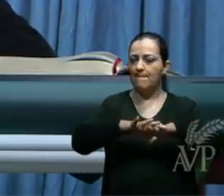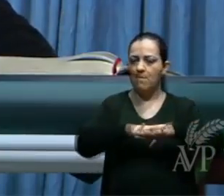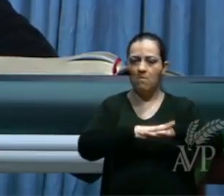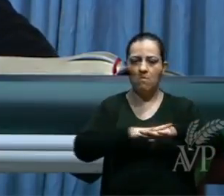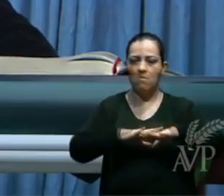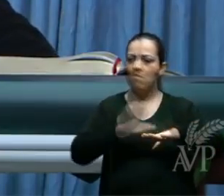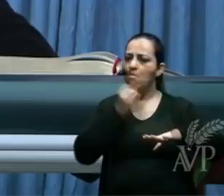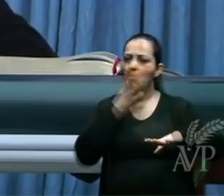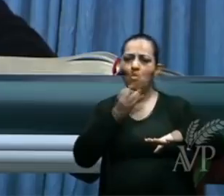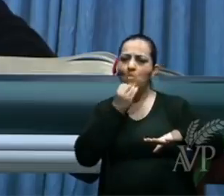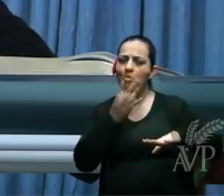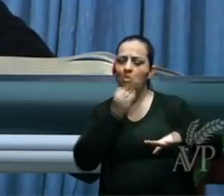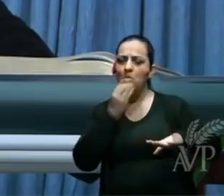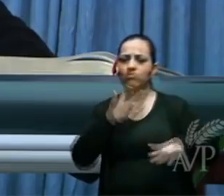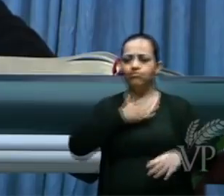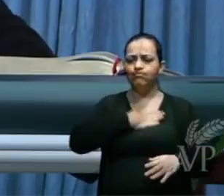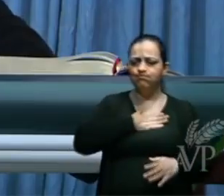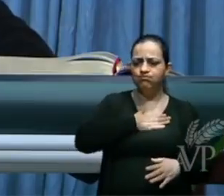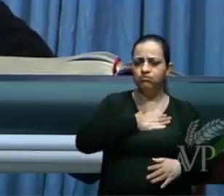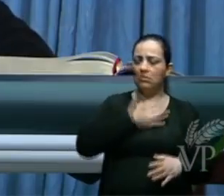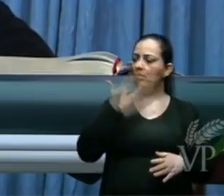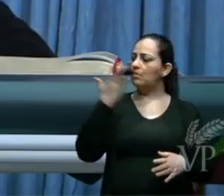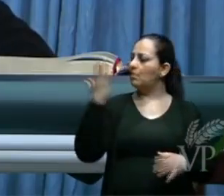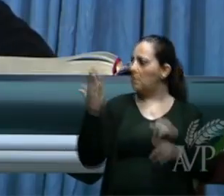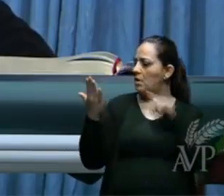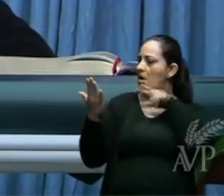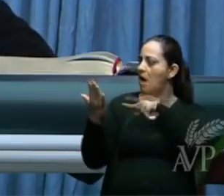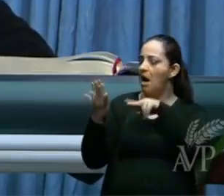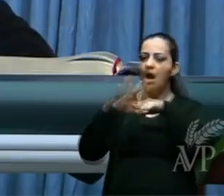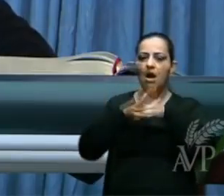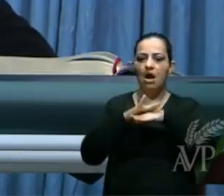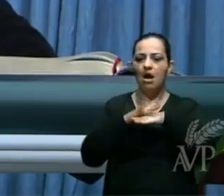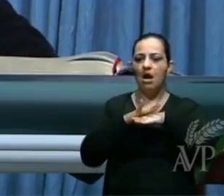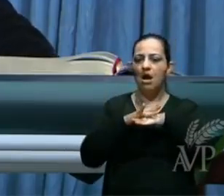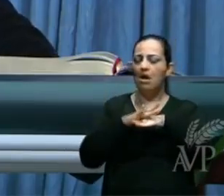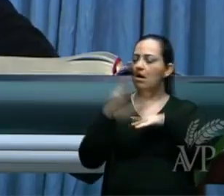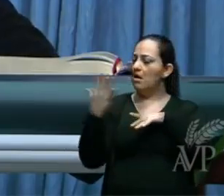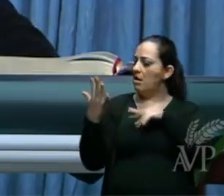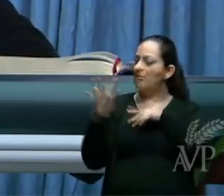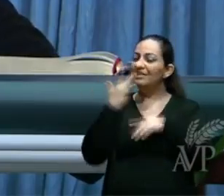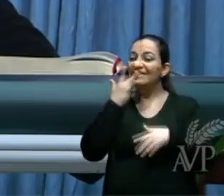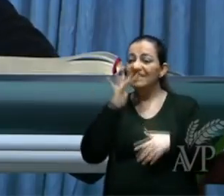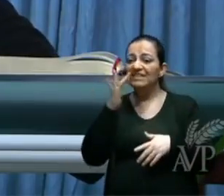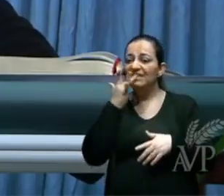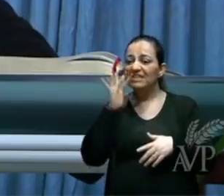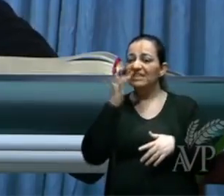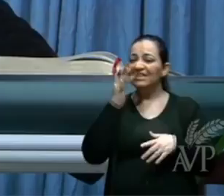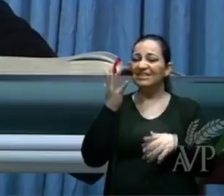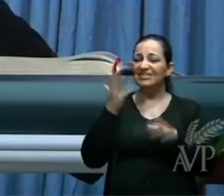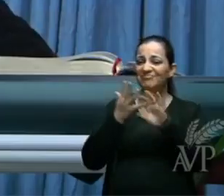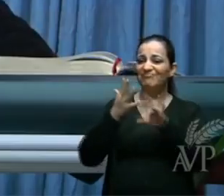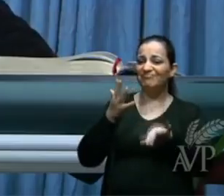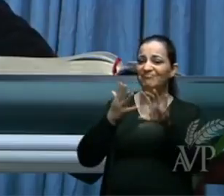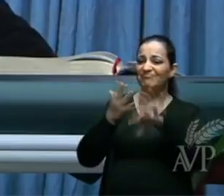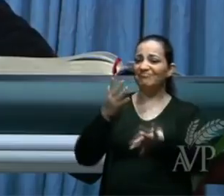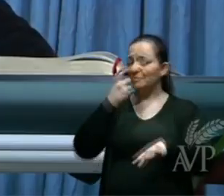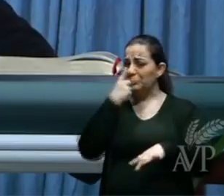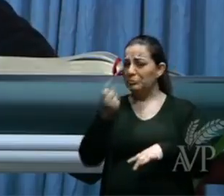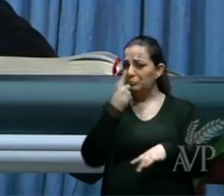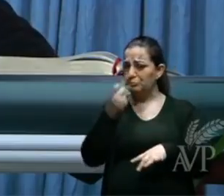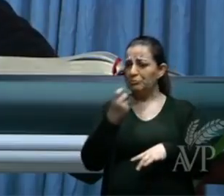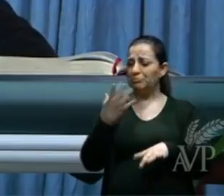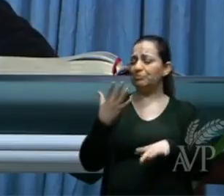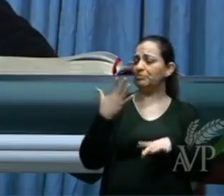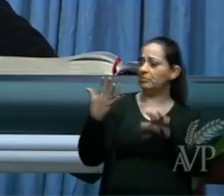que ele colocava do peito estava branca leprosa caindo os deuses voltava a lei